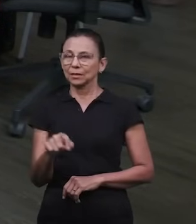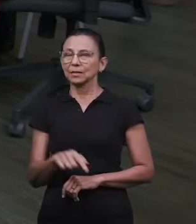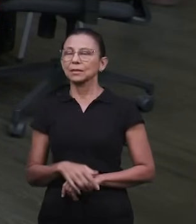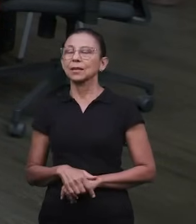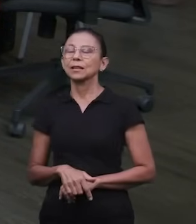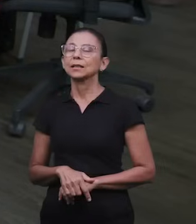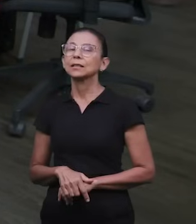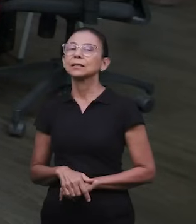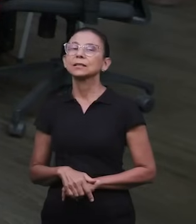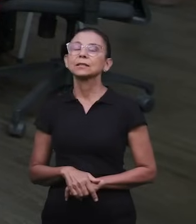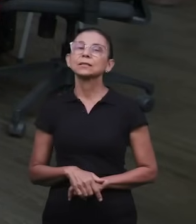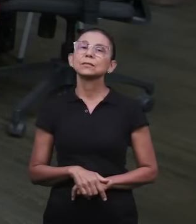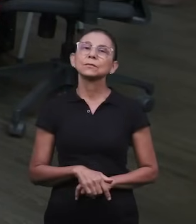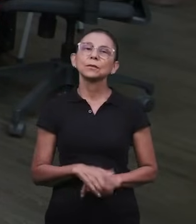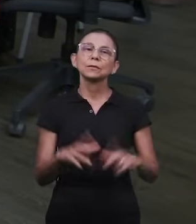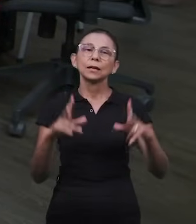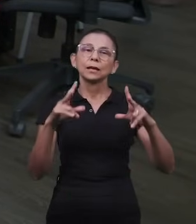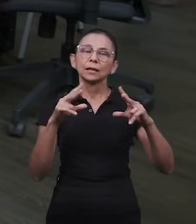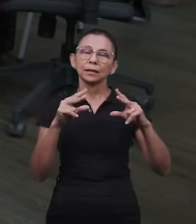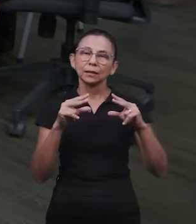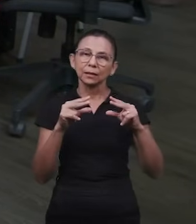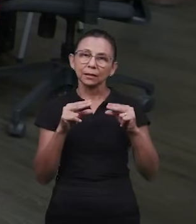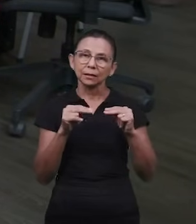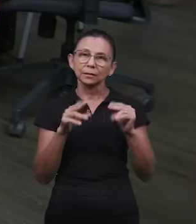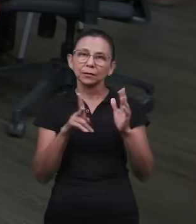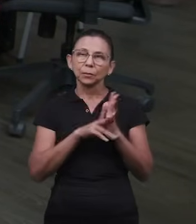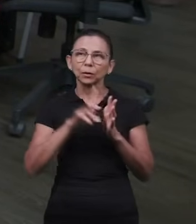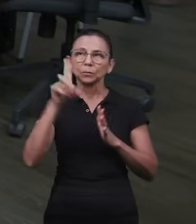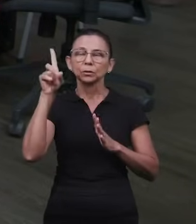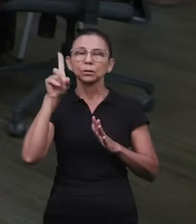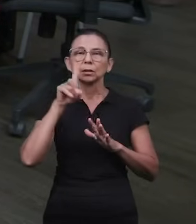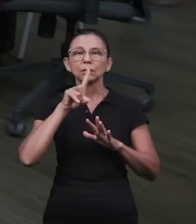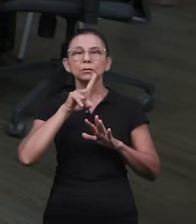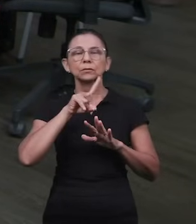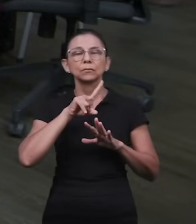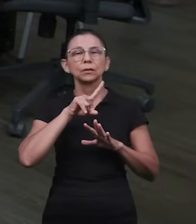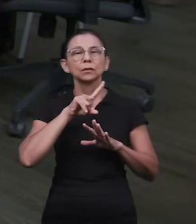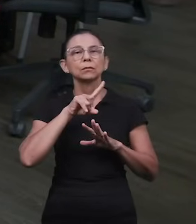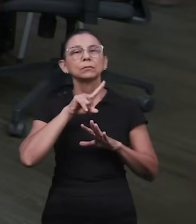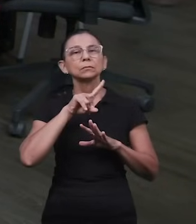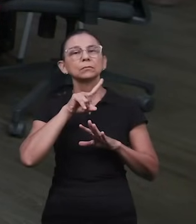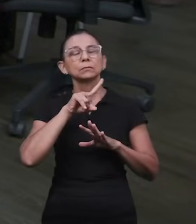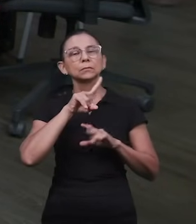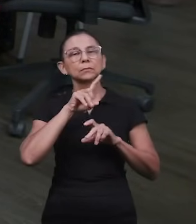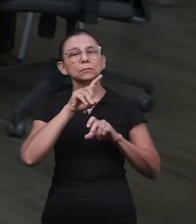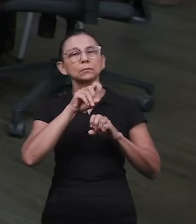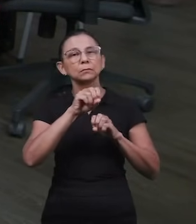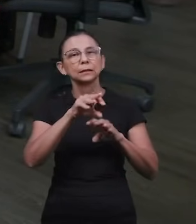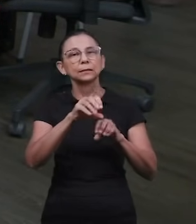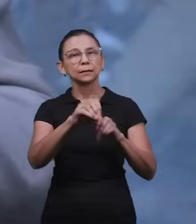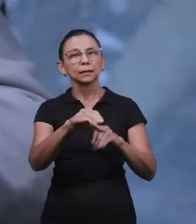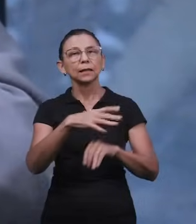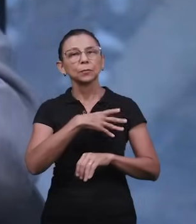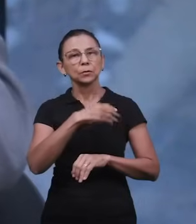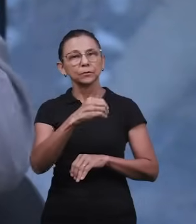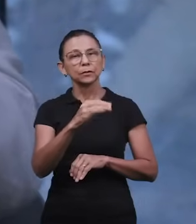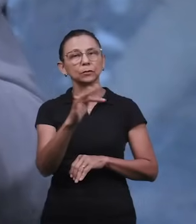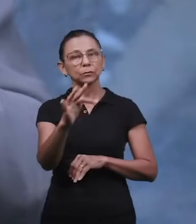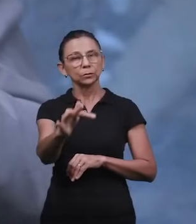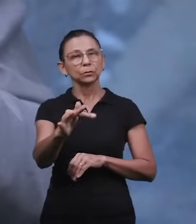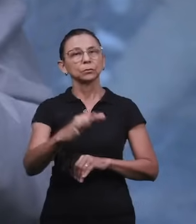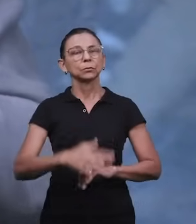transmitirão essa herança para os filhos de vocês, né? Para aqueles que virão, e vocês vão começar